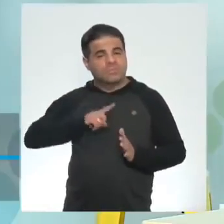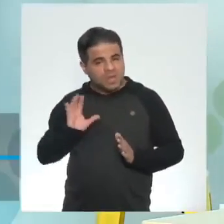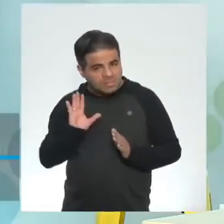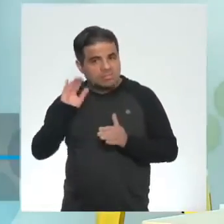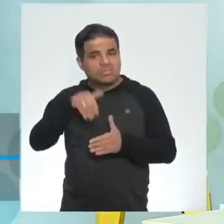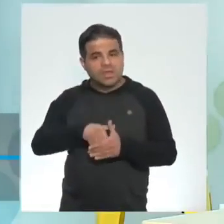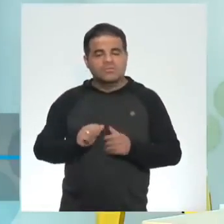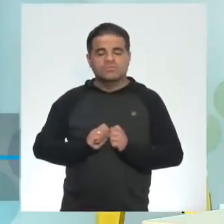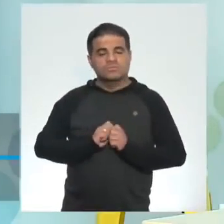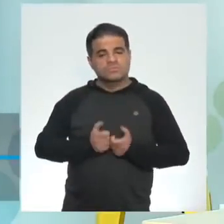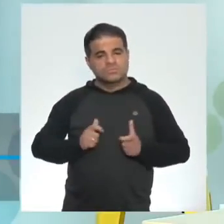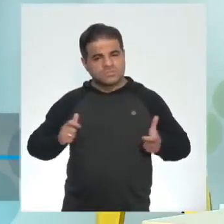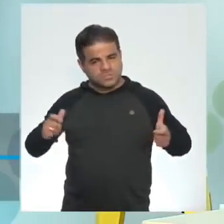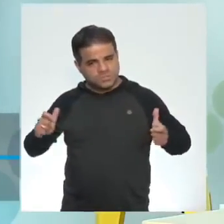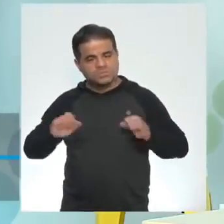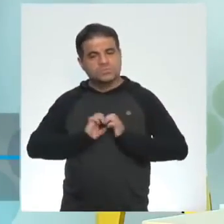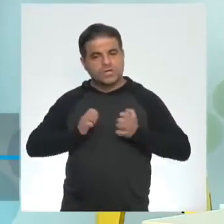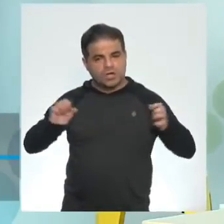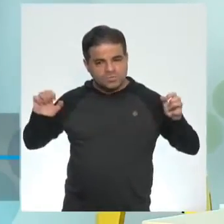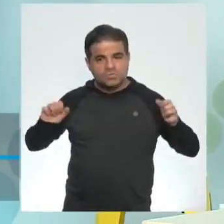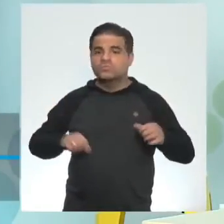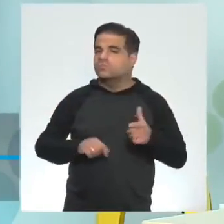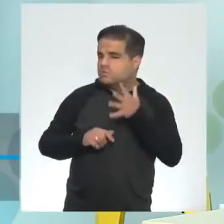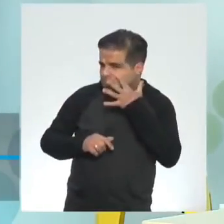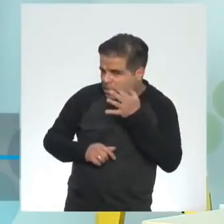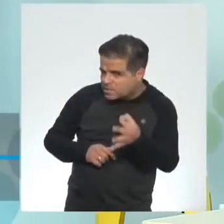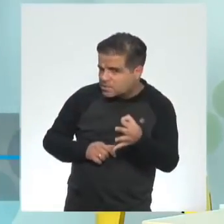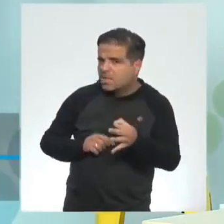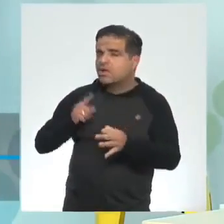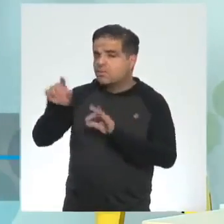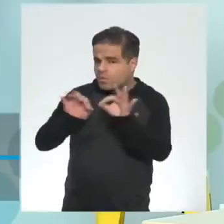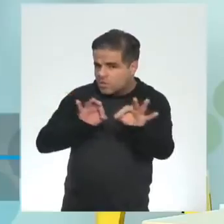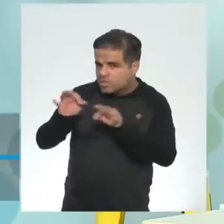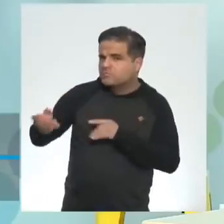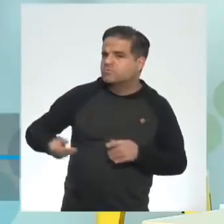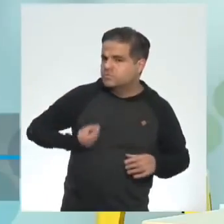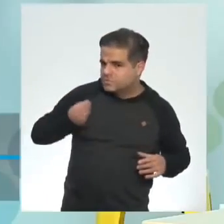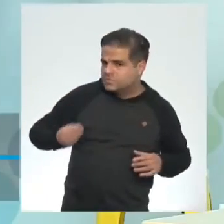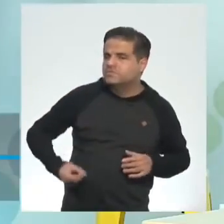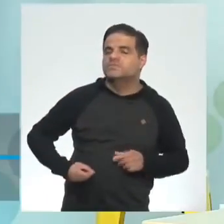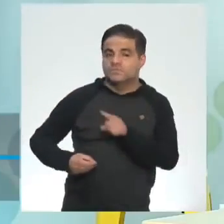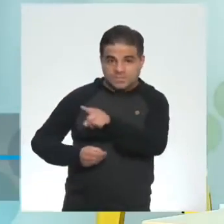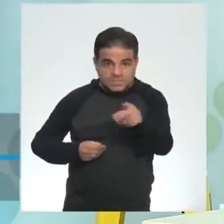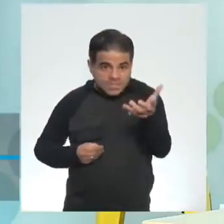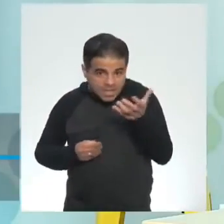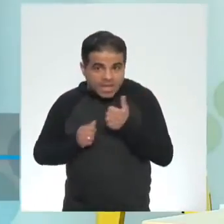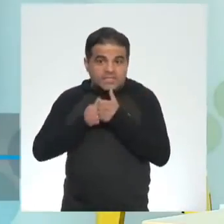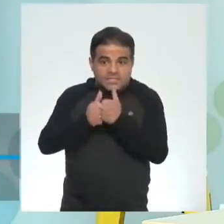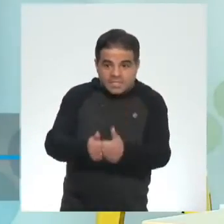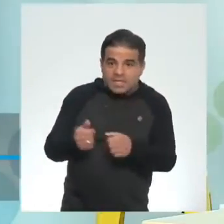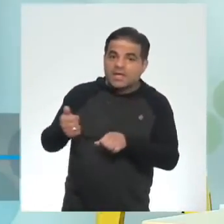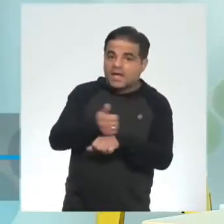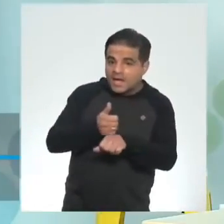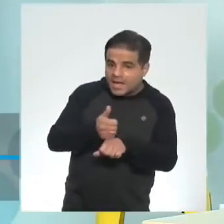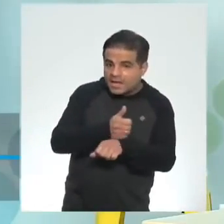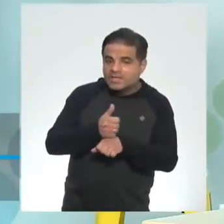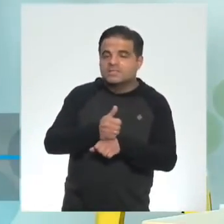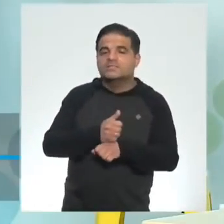dentro da estrutura militar. Se liga aí no projeto de vida, vocês que querem seguir